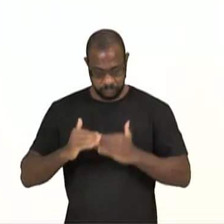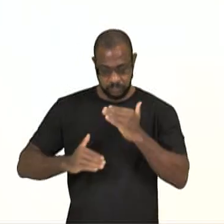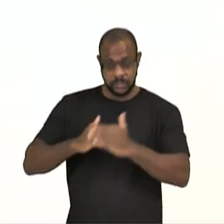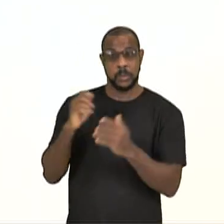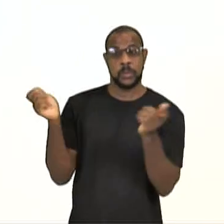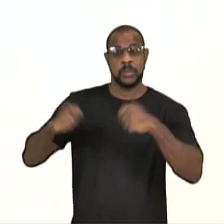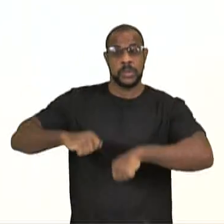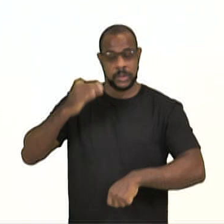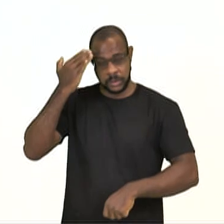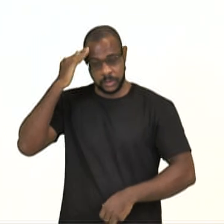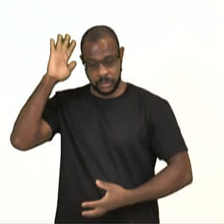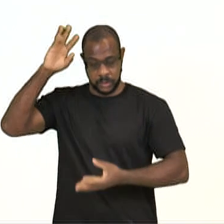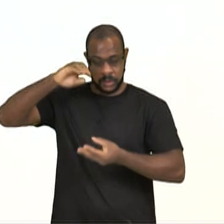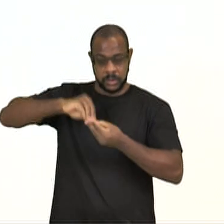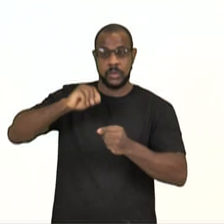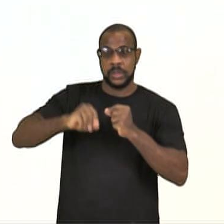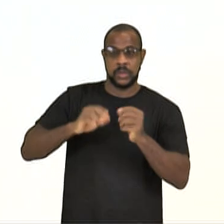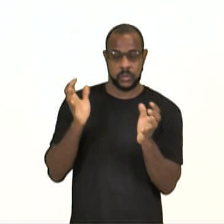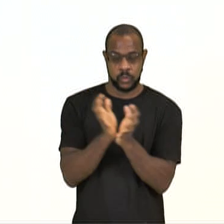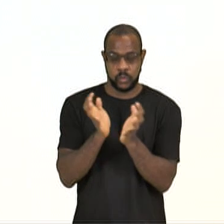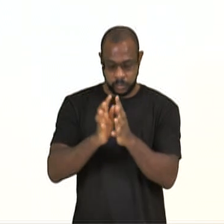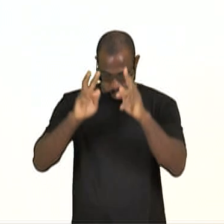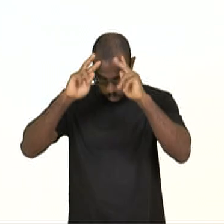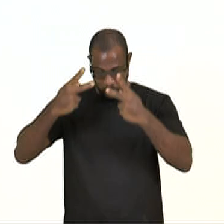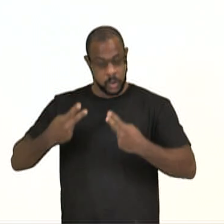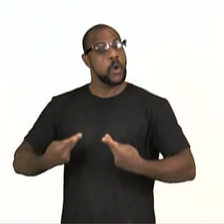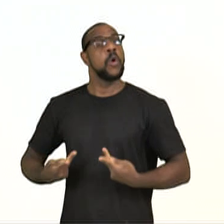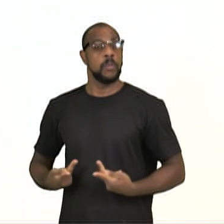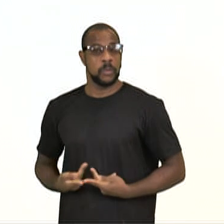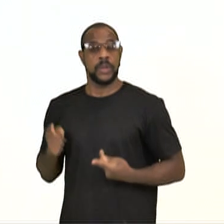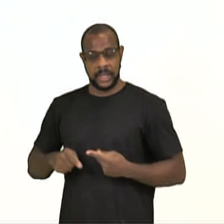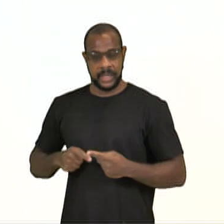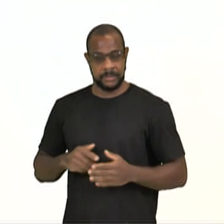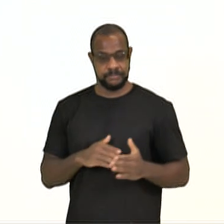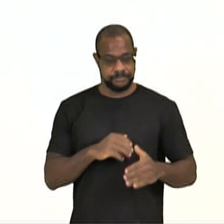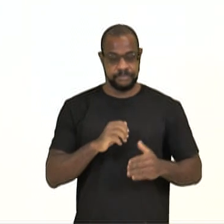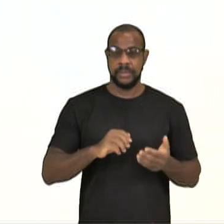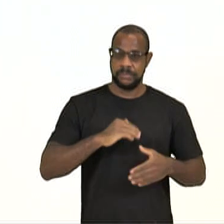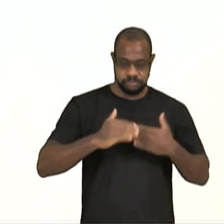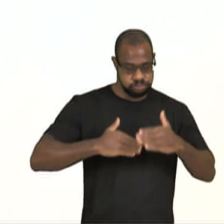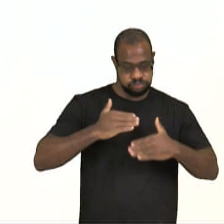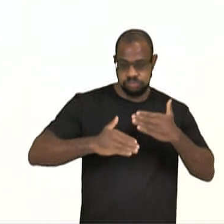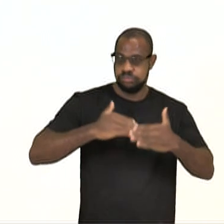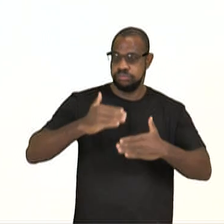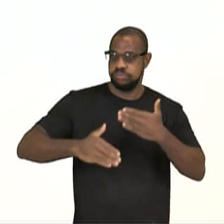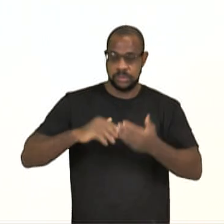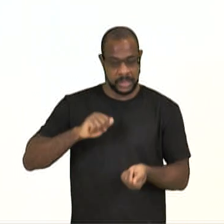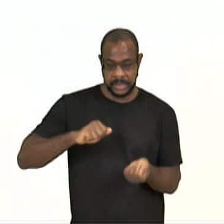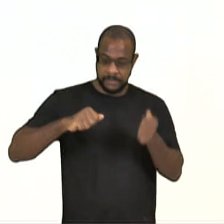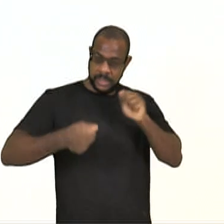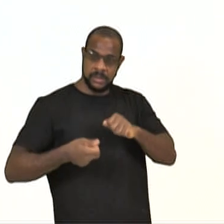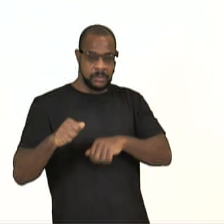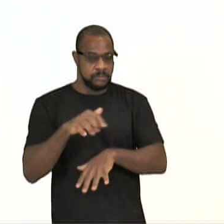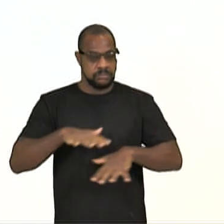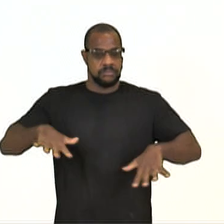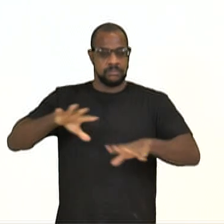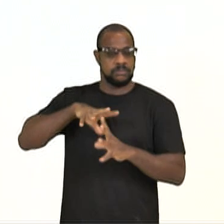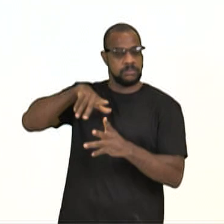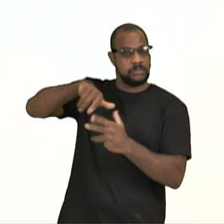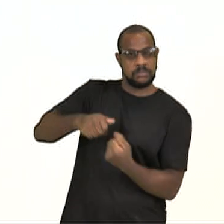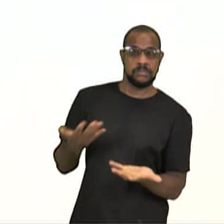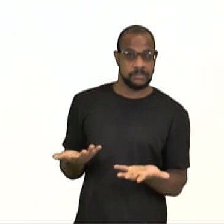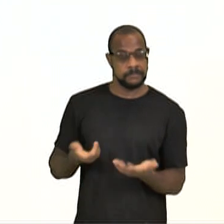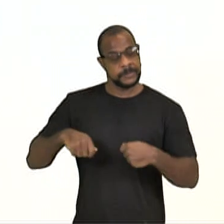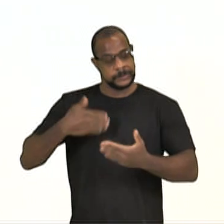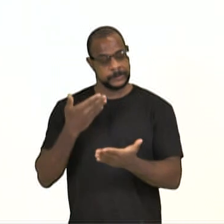possibilita entender que a espécie humana é resultado de um processo de transformações e de adaptações ao meio. Portanto, isso significa estudar uma